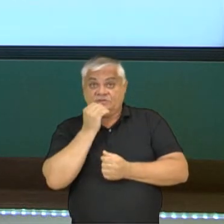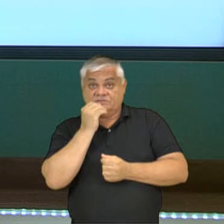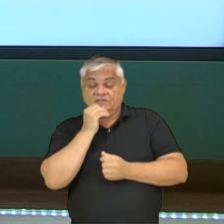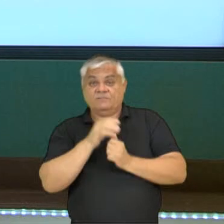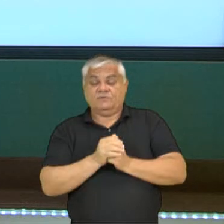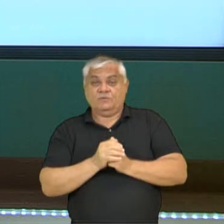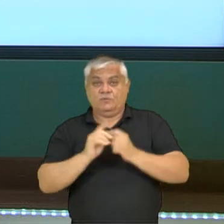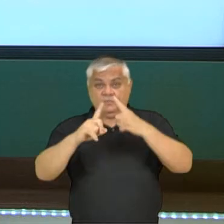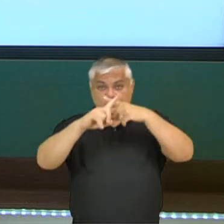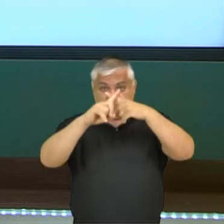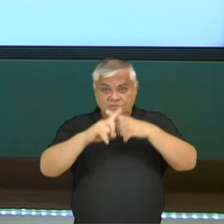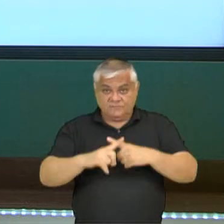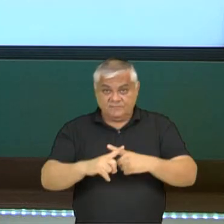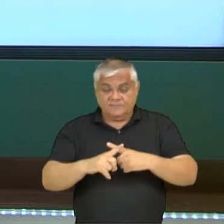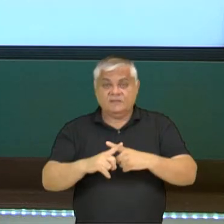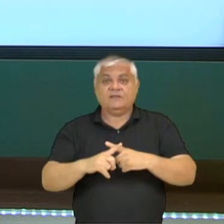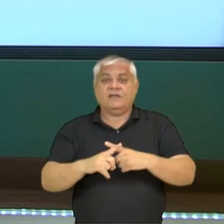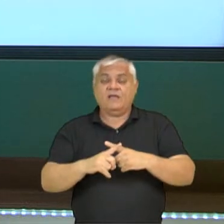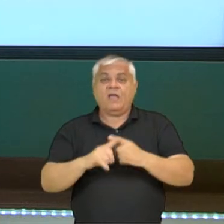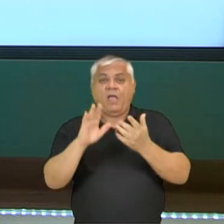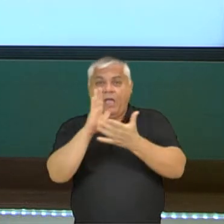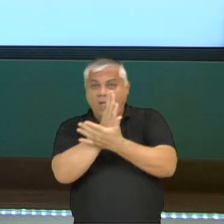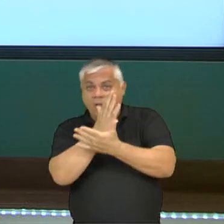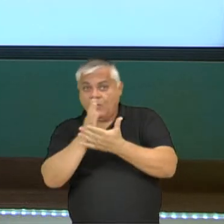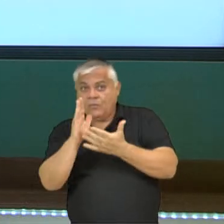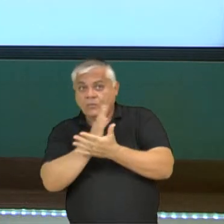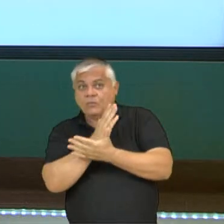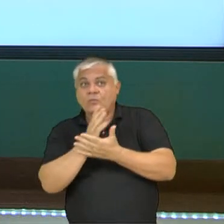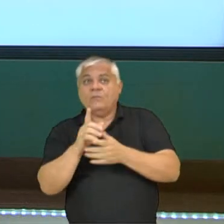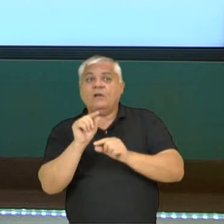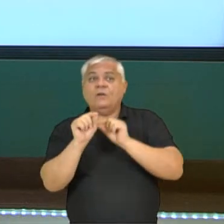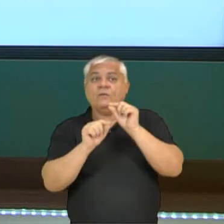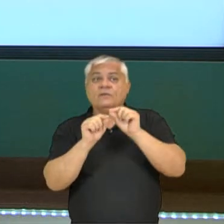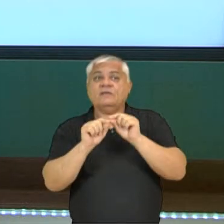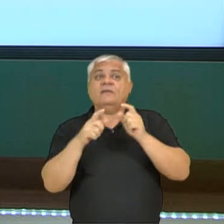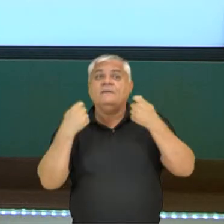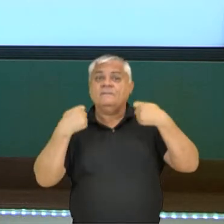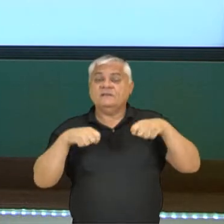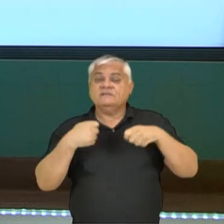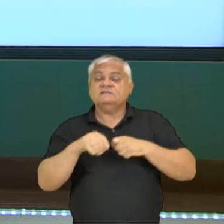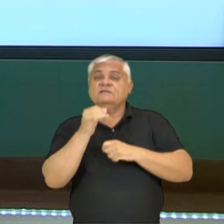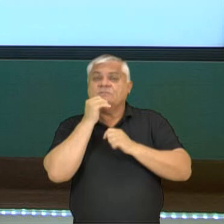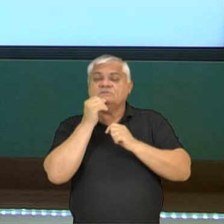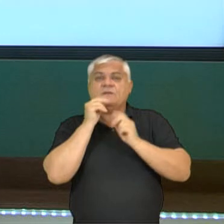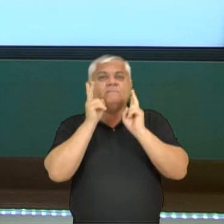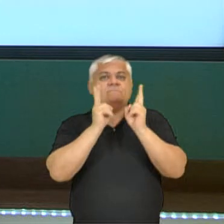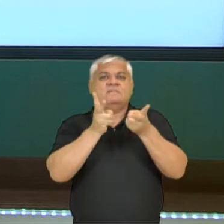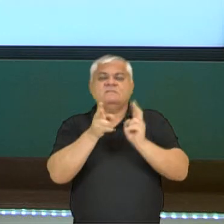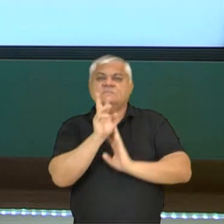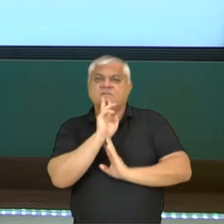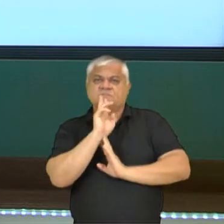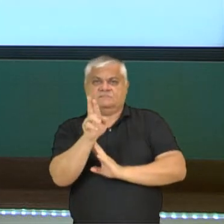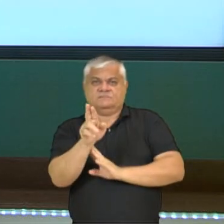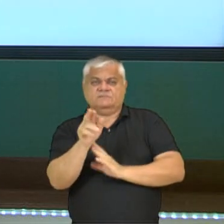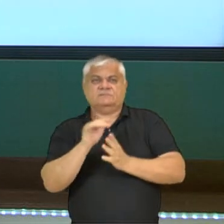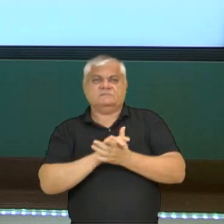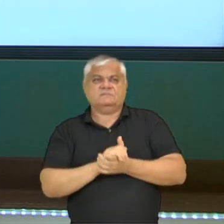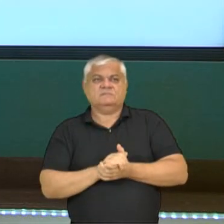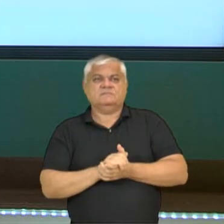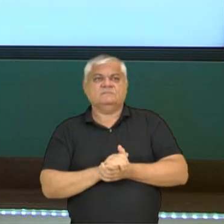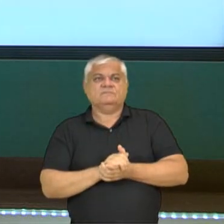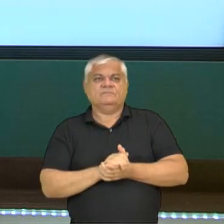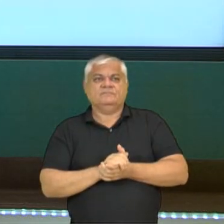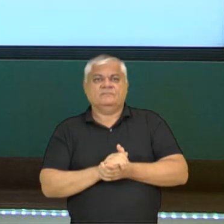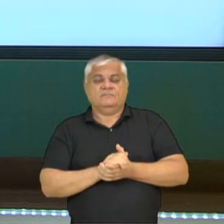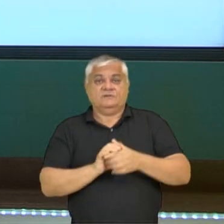as multiplicações, em algumas situações, nós temos o mesmo resultado. Veja, se